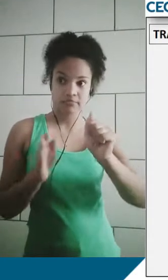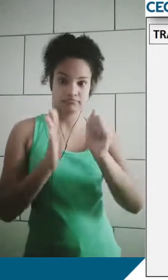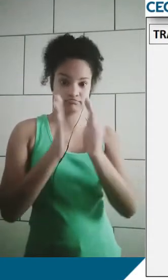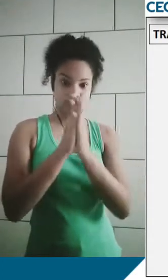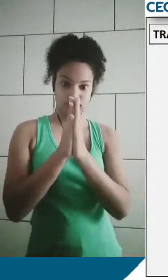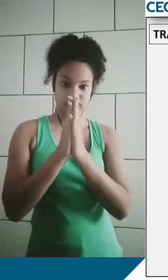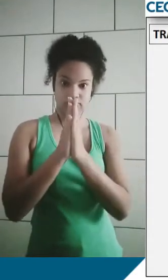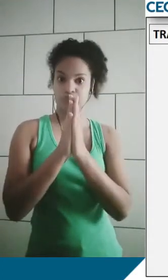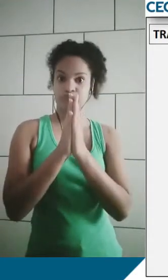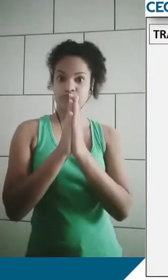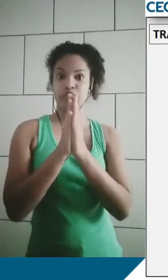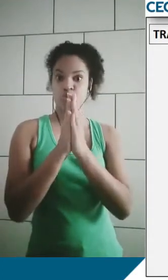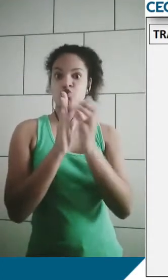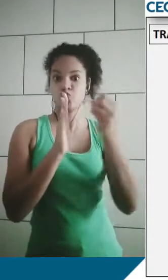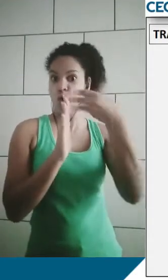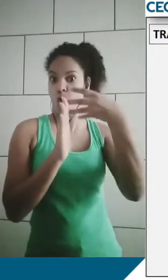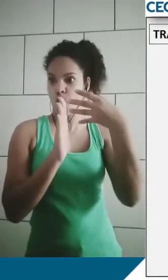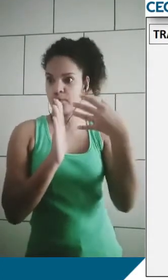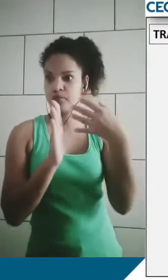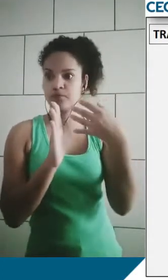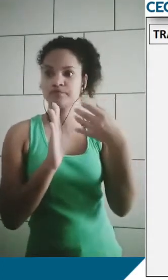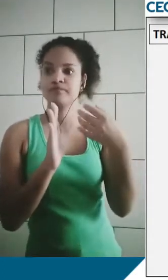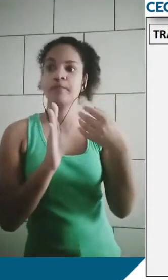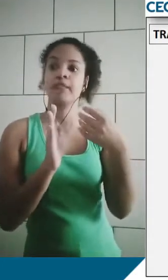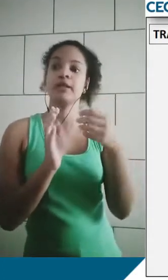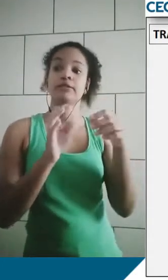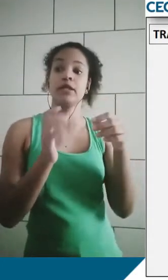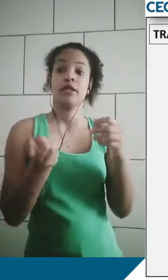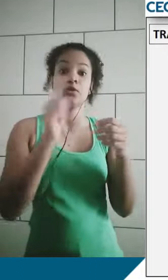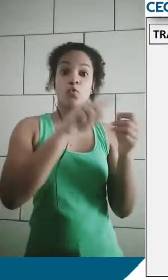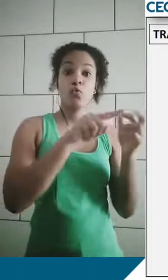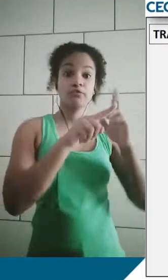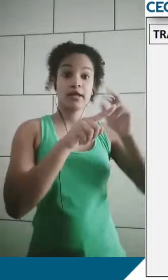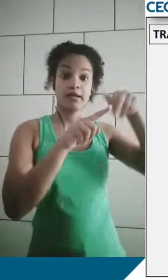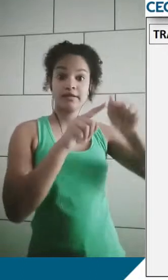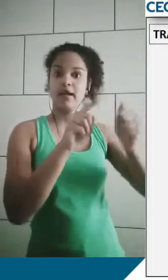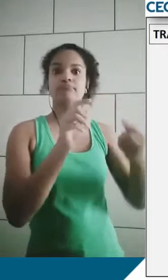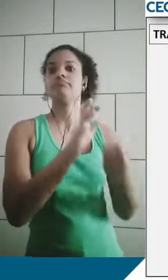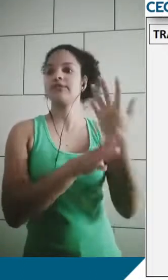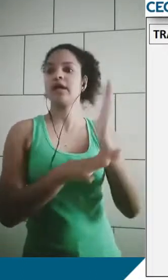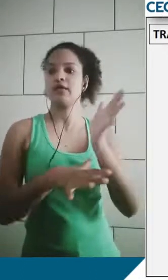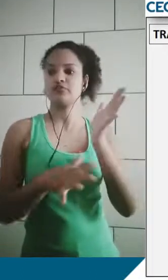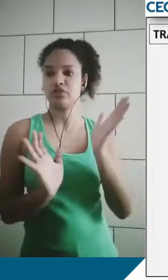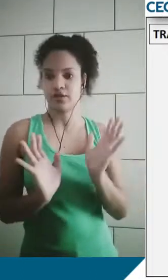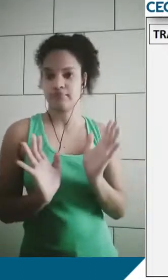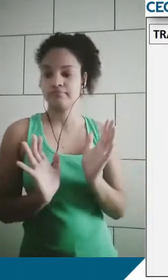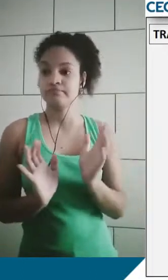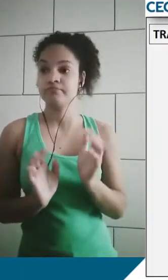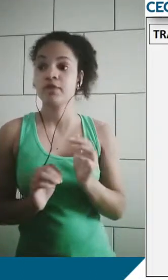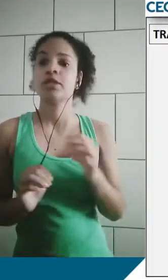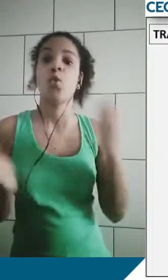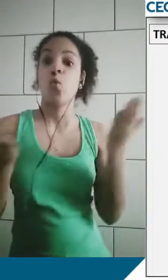transcreveu é reconstituído, voltam as pontes de hidrogênio, e a molécula de RNA está formada. E como hoje nós estamos